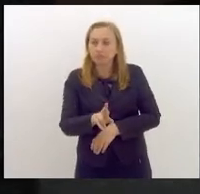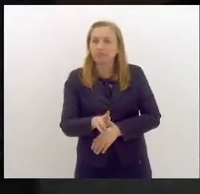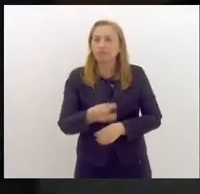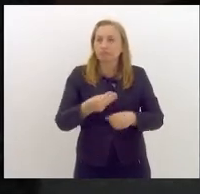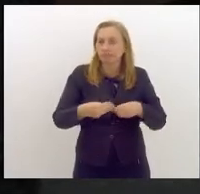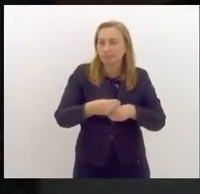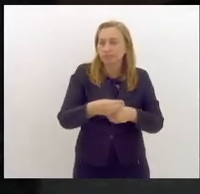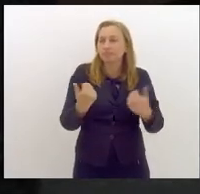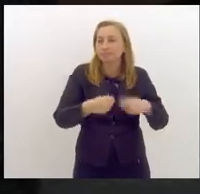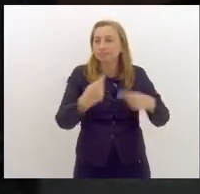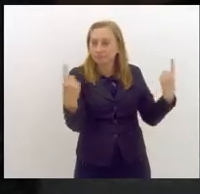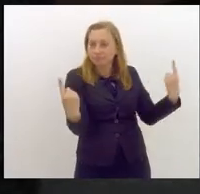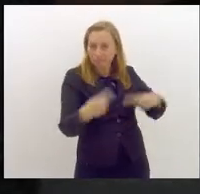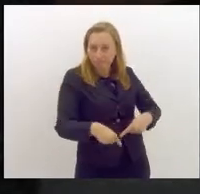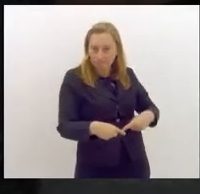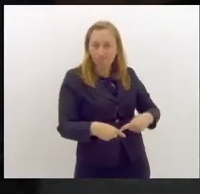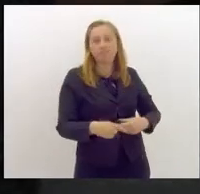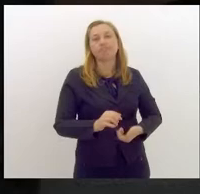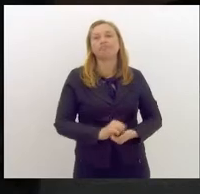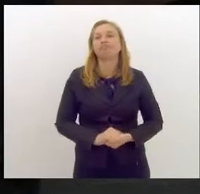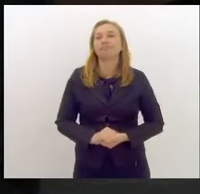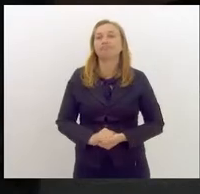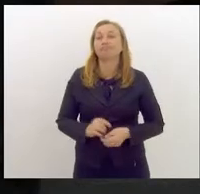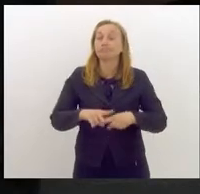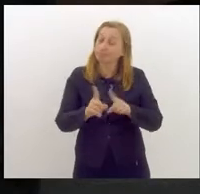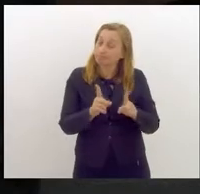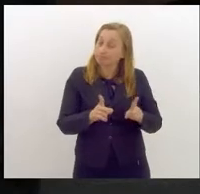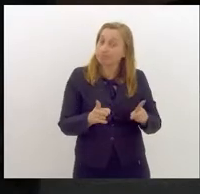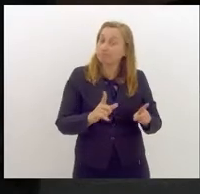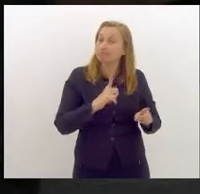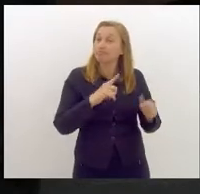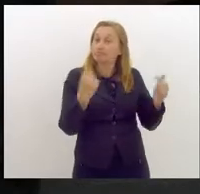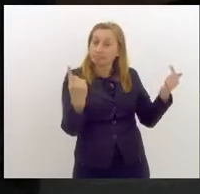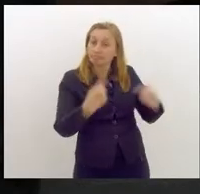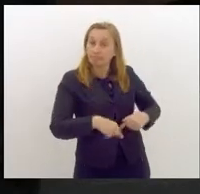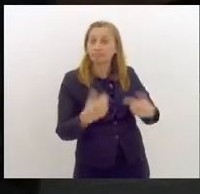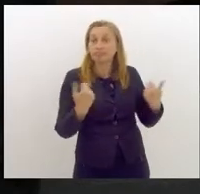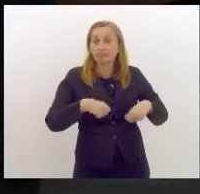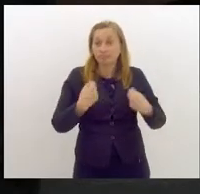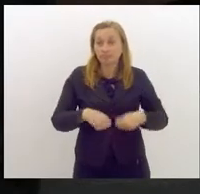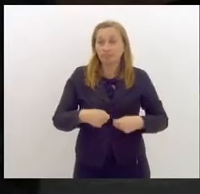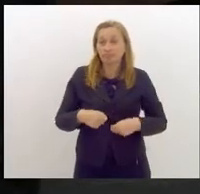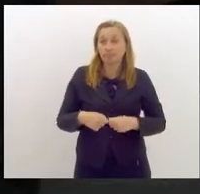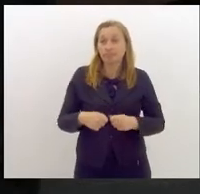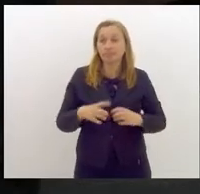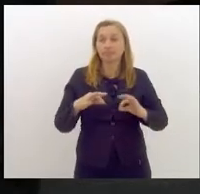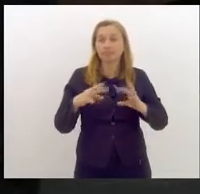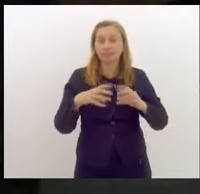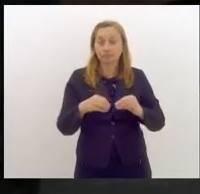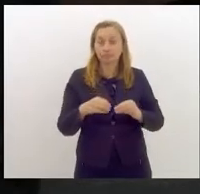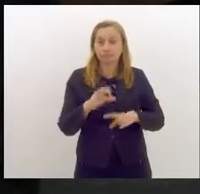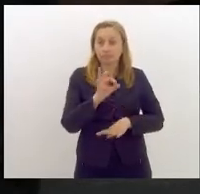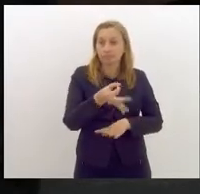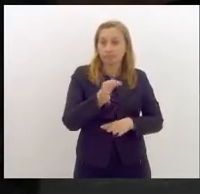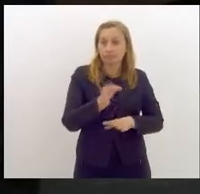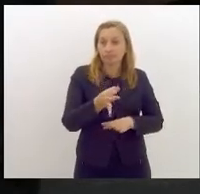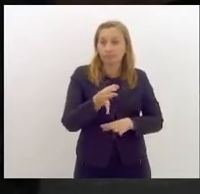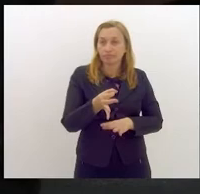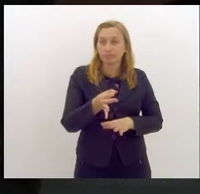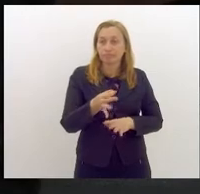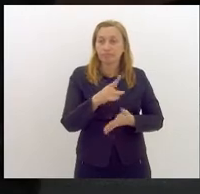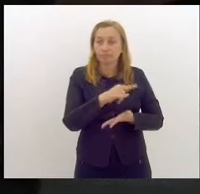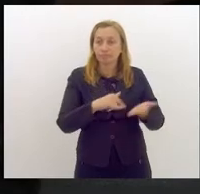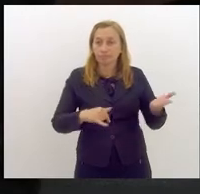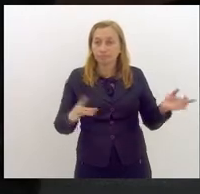concorrer nem ali de concorrer mas para concorrer tem que ter as condicionalidades preenchidas e uma delas